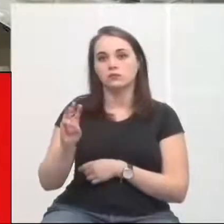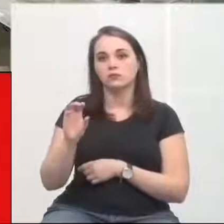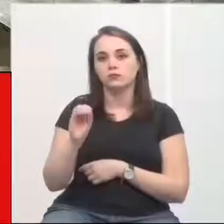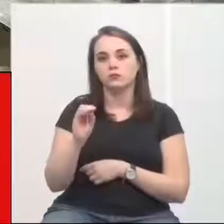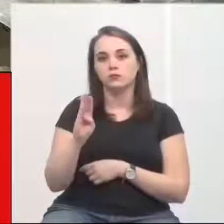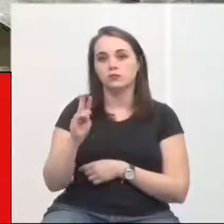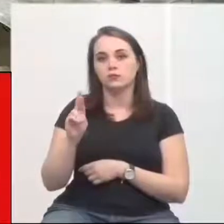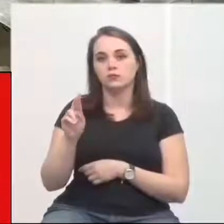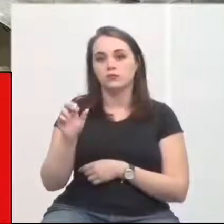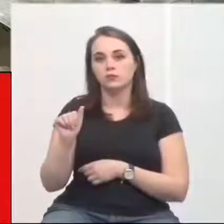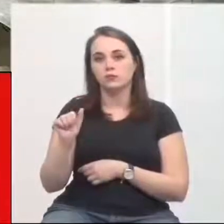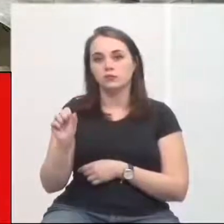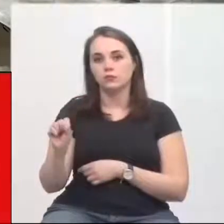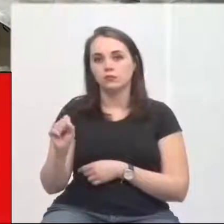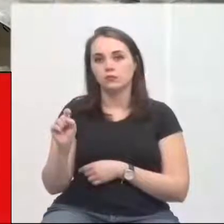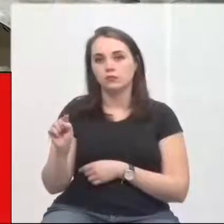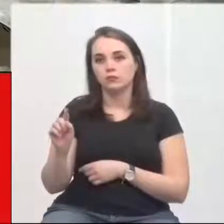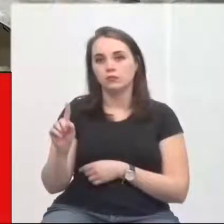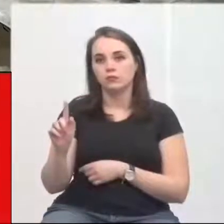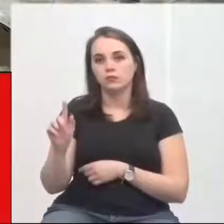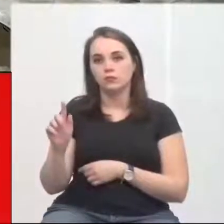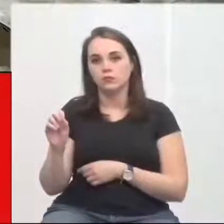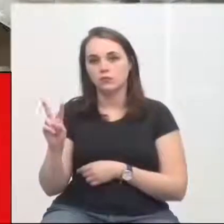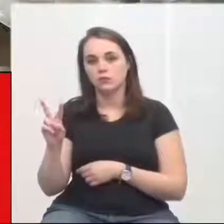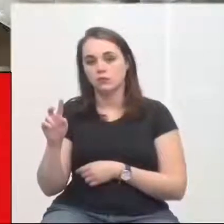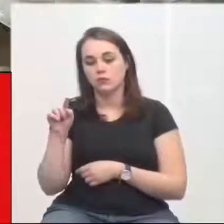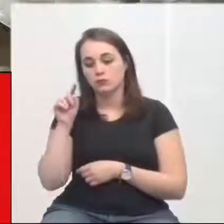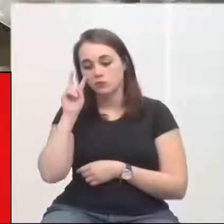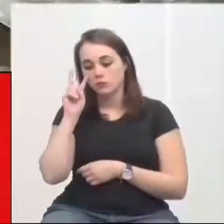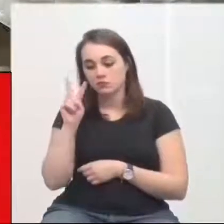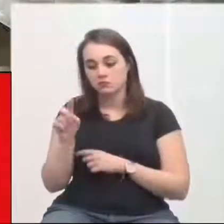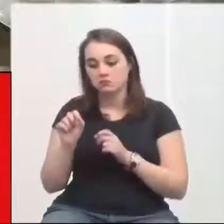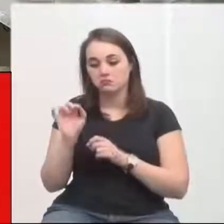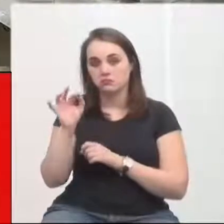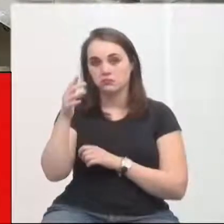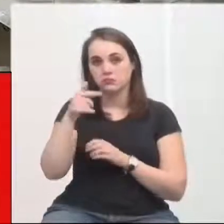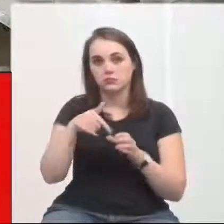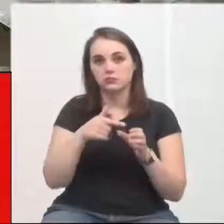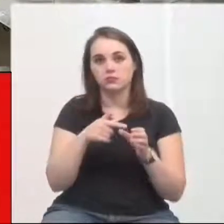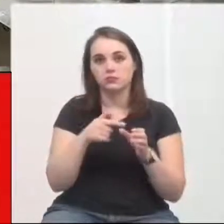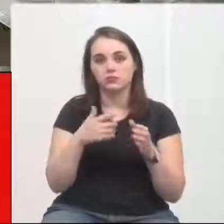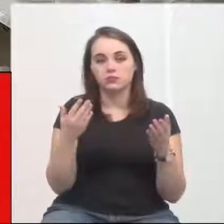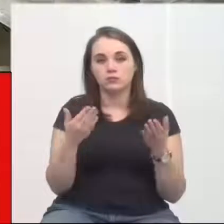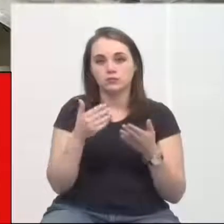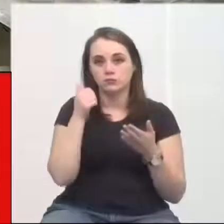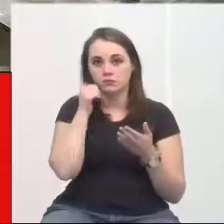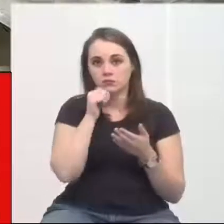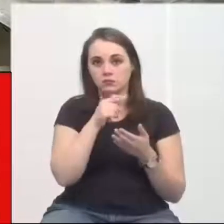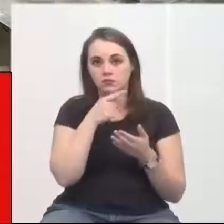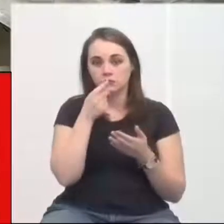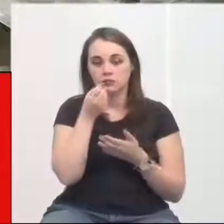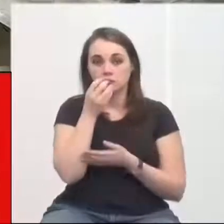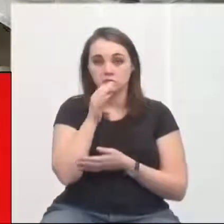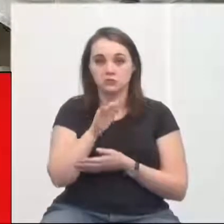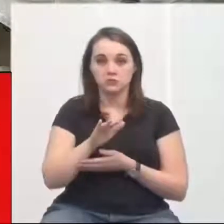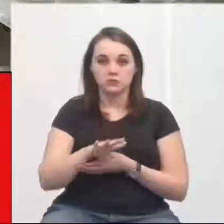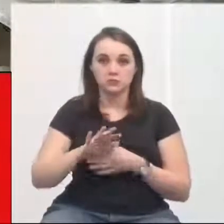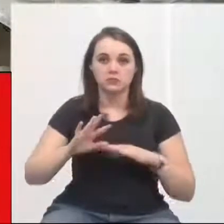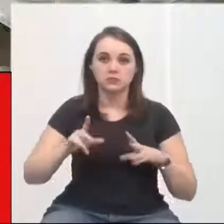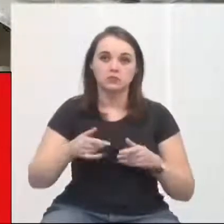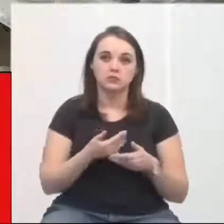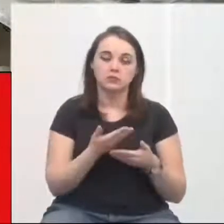obras, vocês podem acompanhar o que está acontecendo na cidade. Então, passo a palavra, então, para a nossa engenheira Joyce. Boa tarde para os